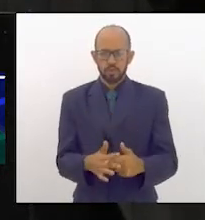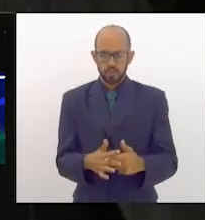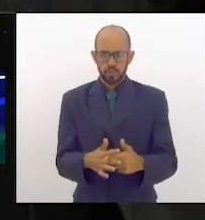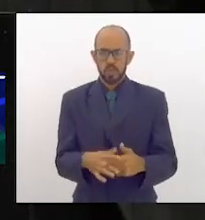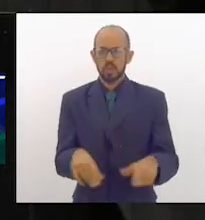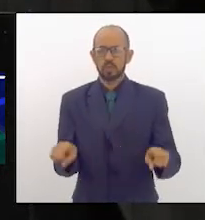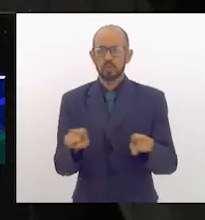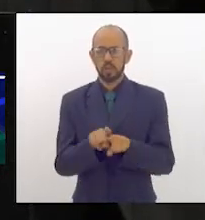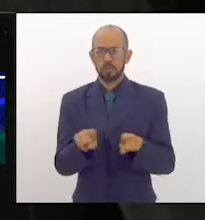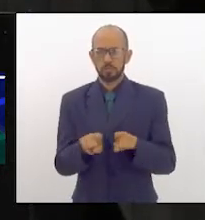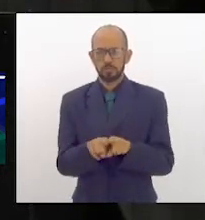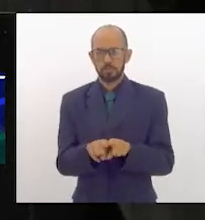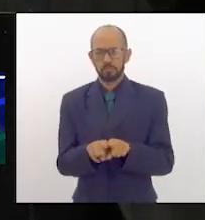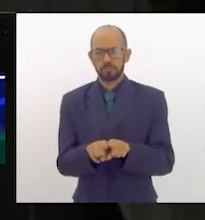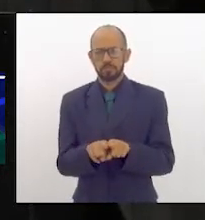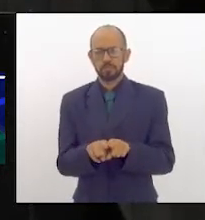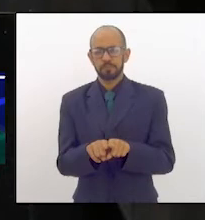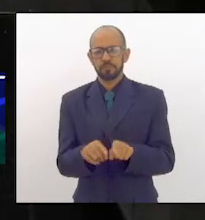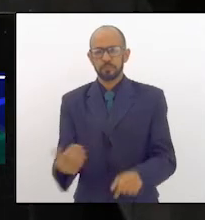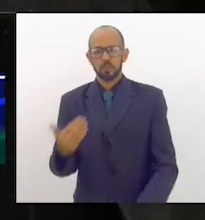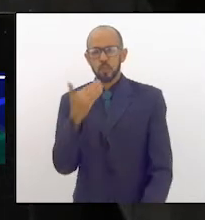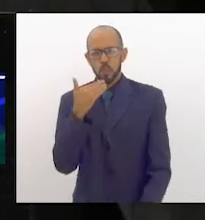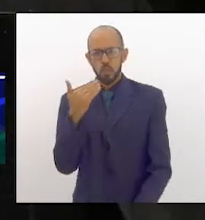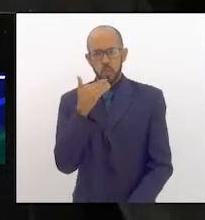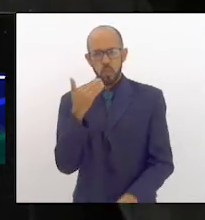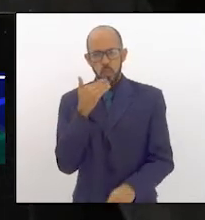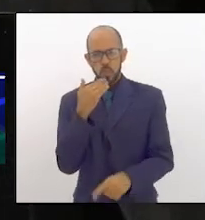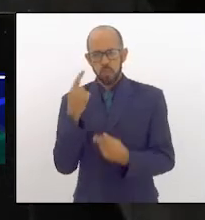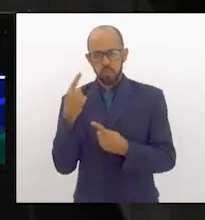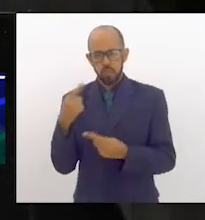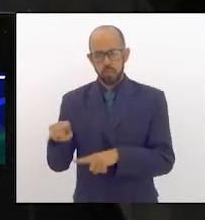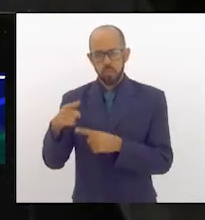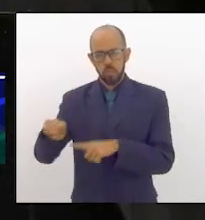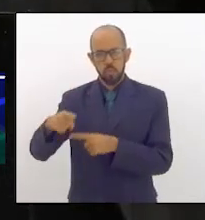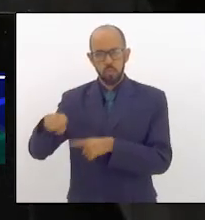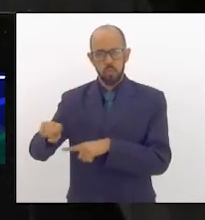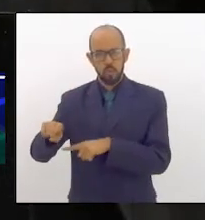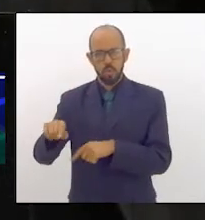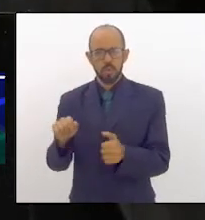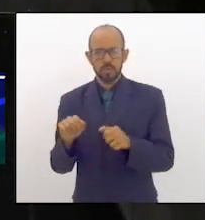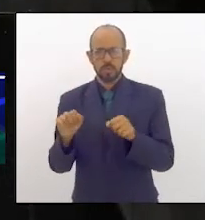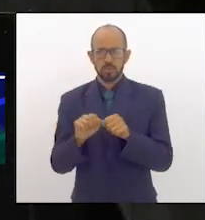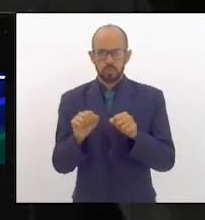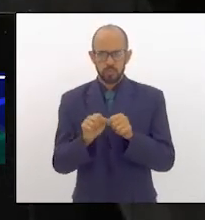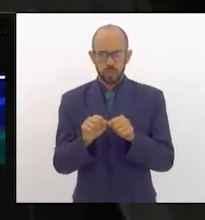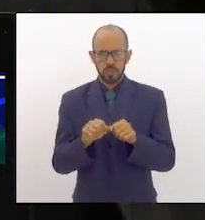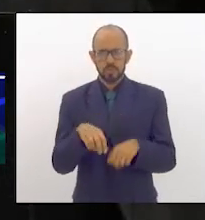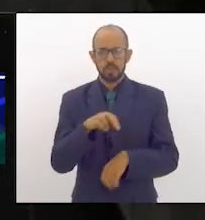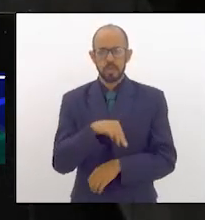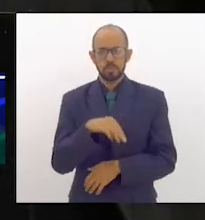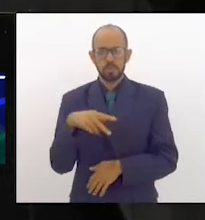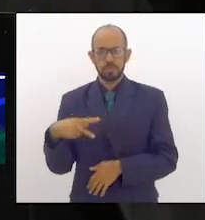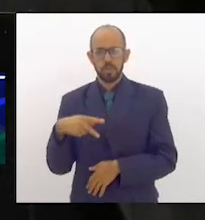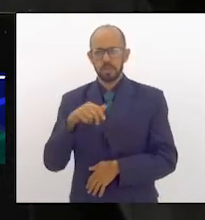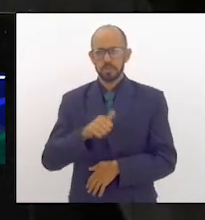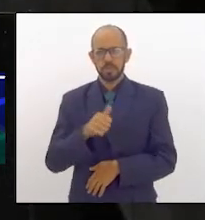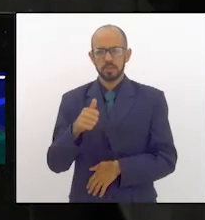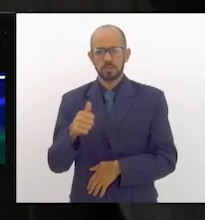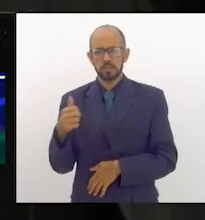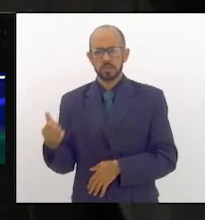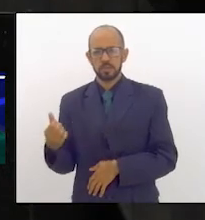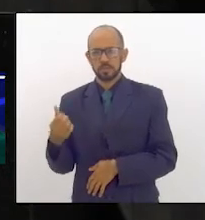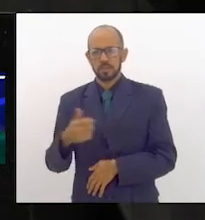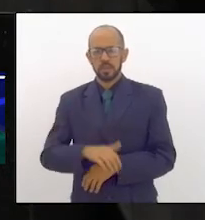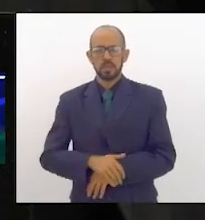pelo menos as distorções o desvirtuamento seus ataques desferidos pela Medida Provisória 1116 de 2022